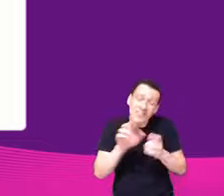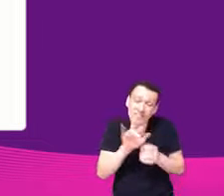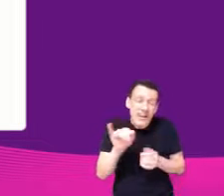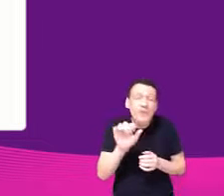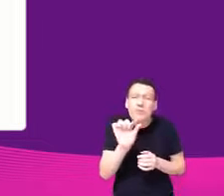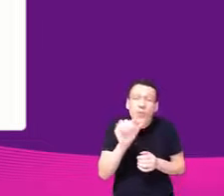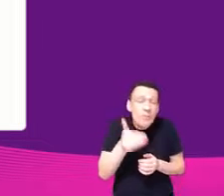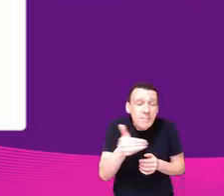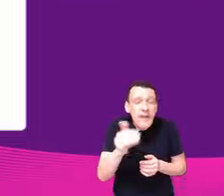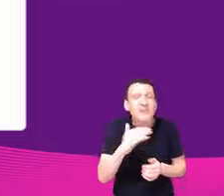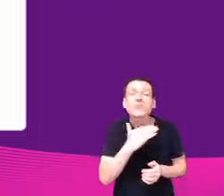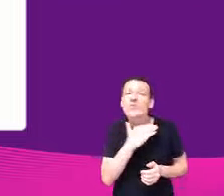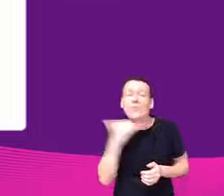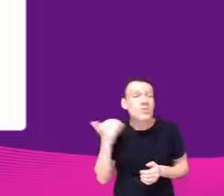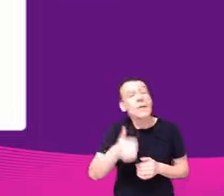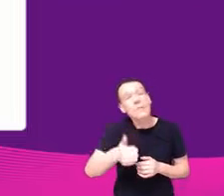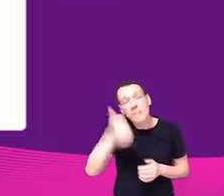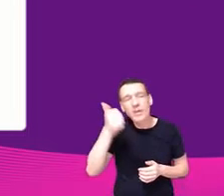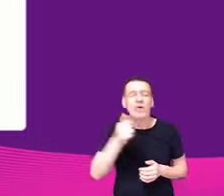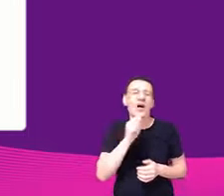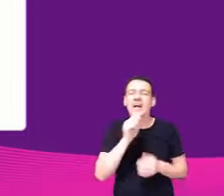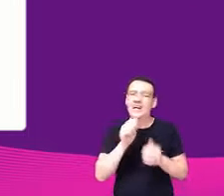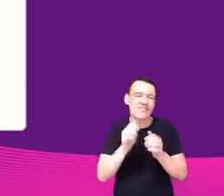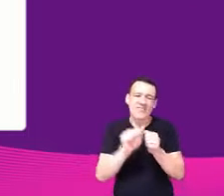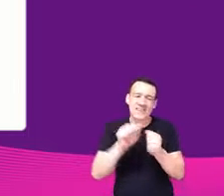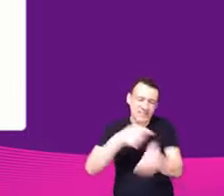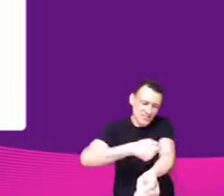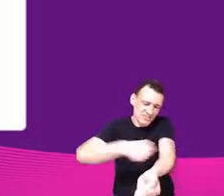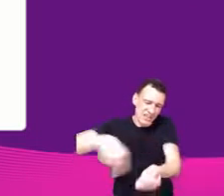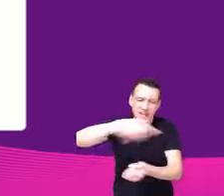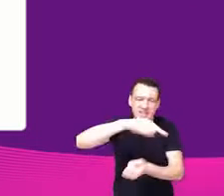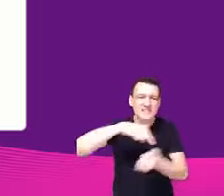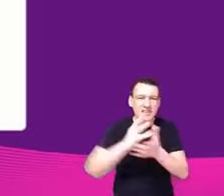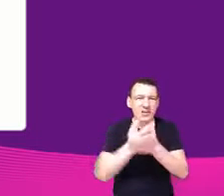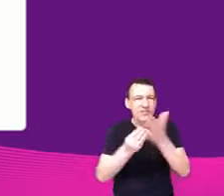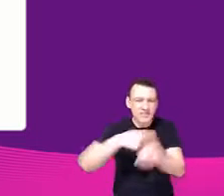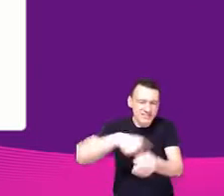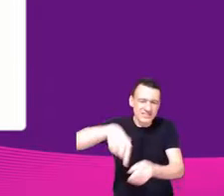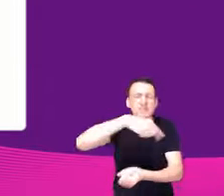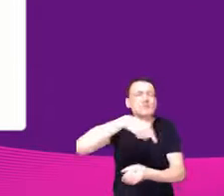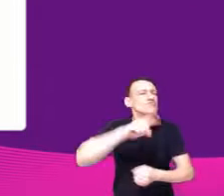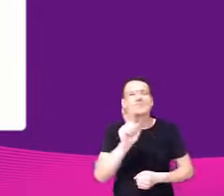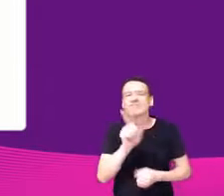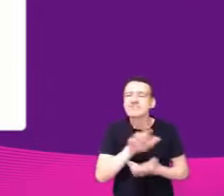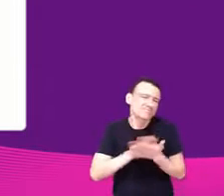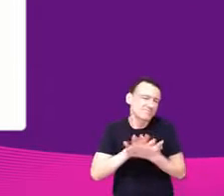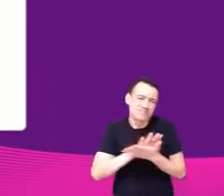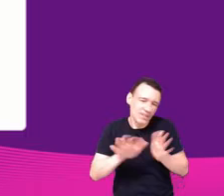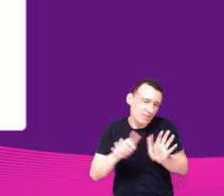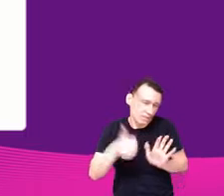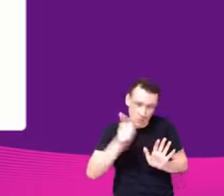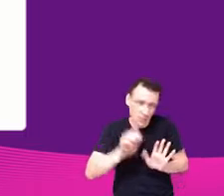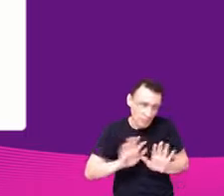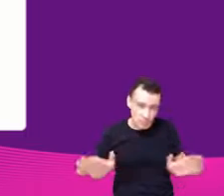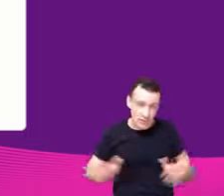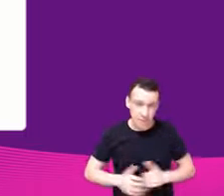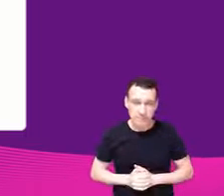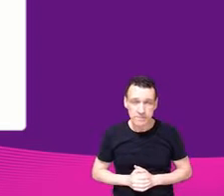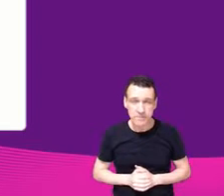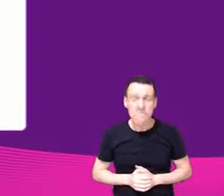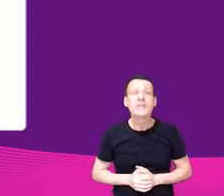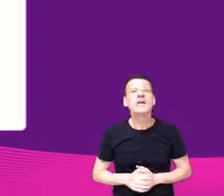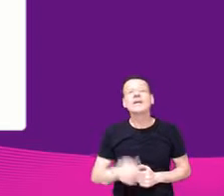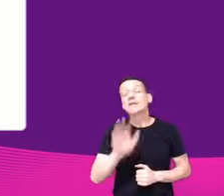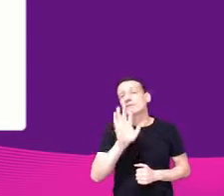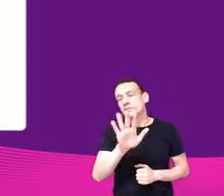seus sintomas, né, do que iniciar a diálise. Um outro ponto muito importante, que existe um desbalance, é um desafio